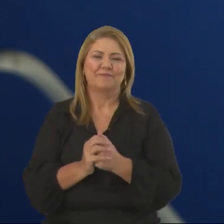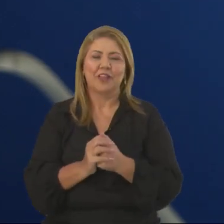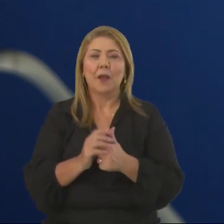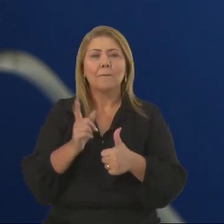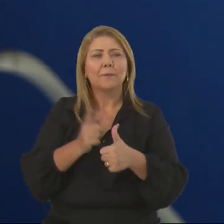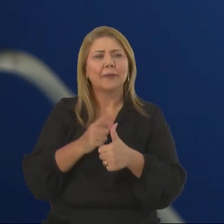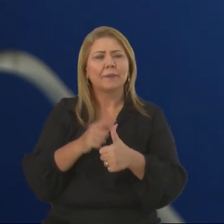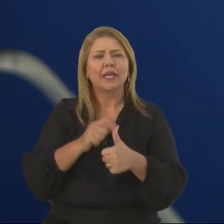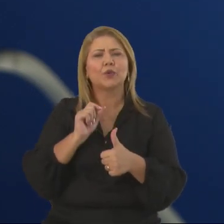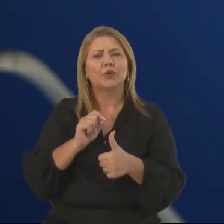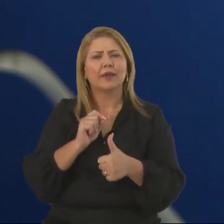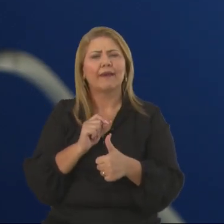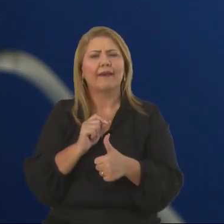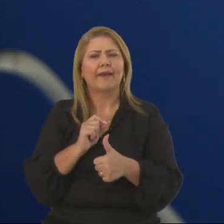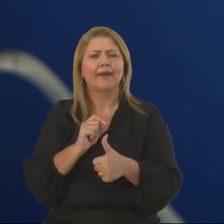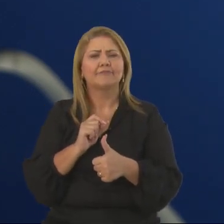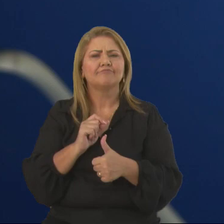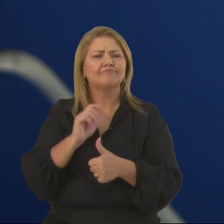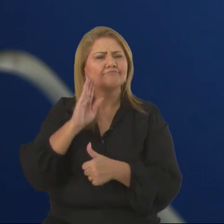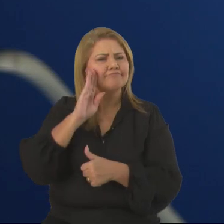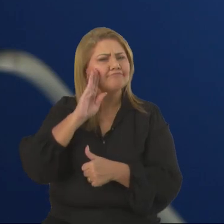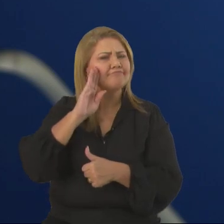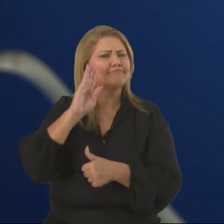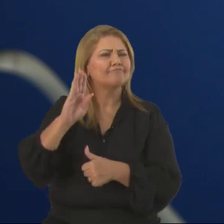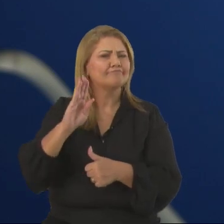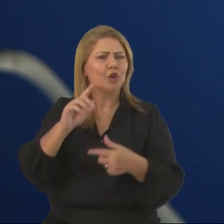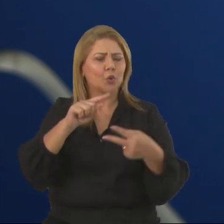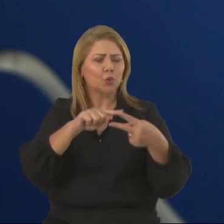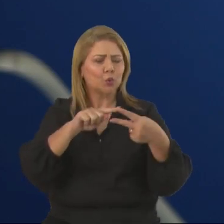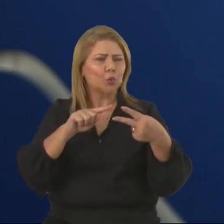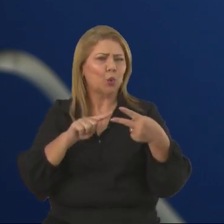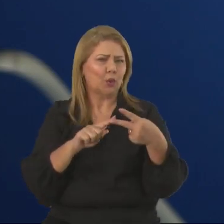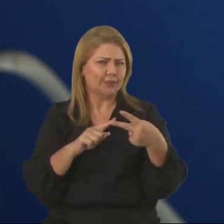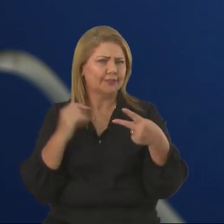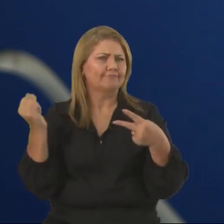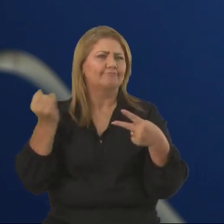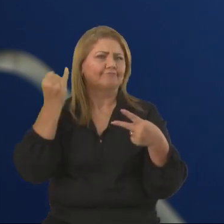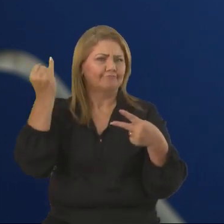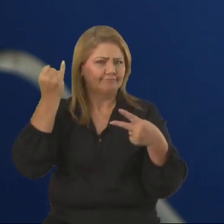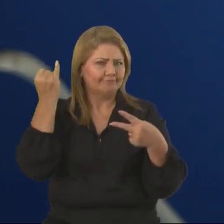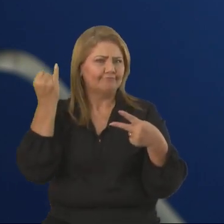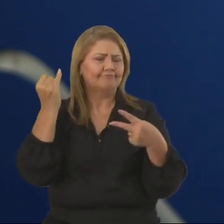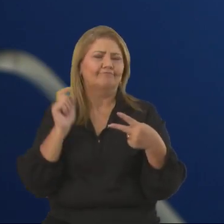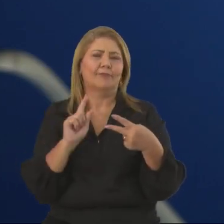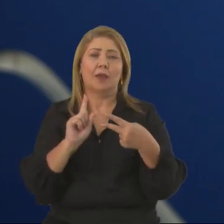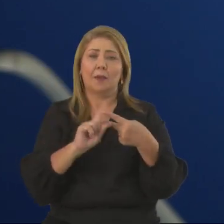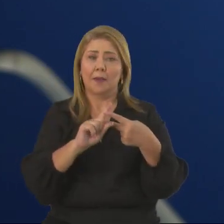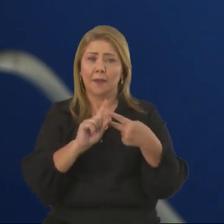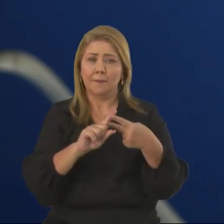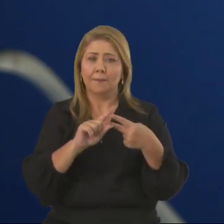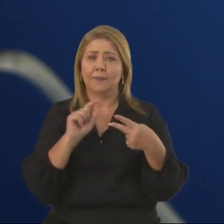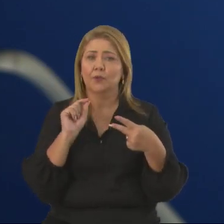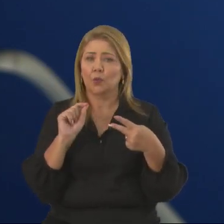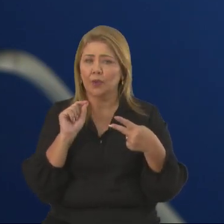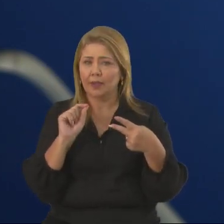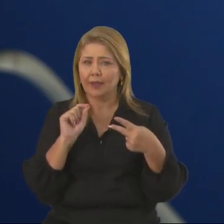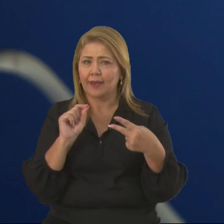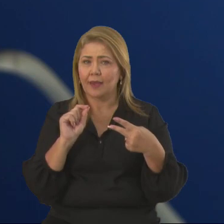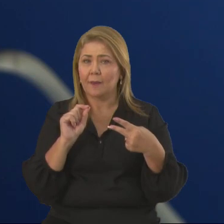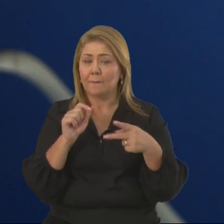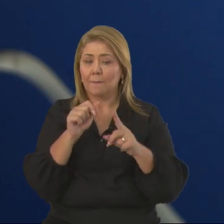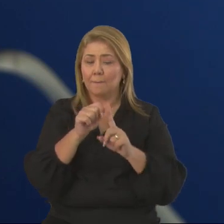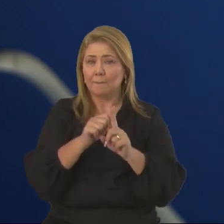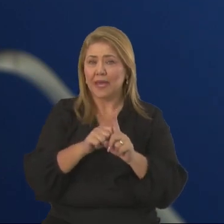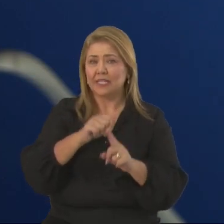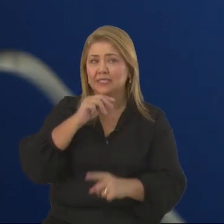Primeiramente, eu gostaria de destacar dois aspectos que considero relevantes. O primeiro é que em março